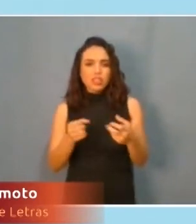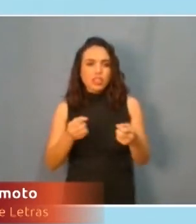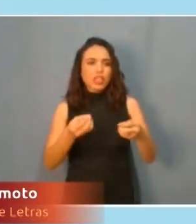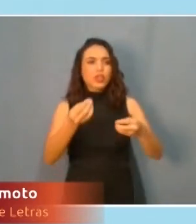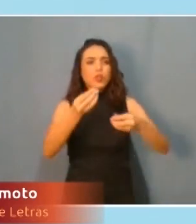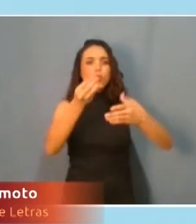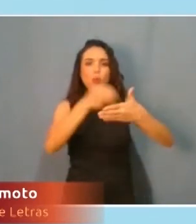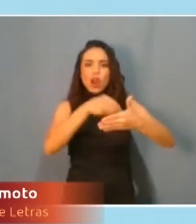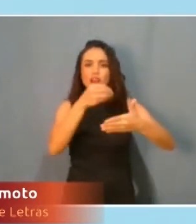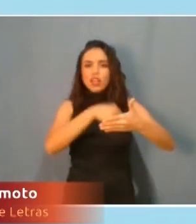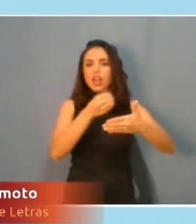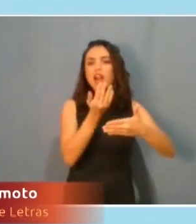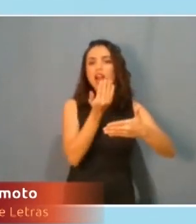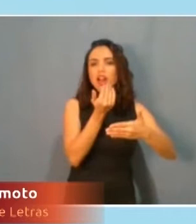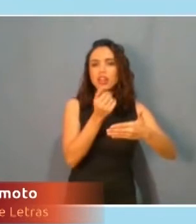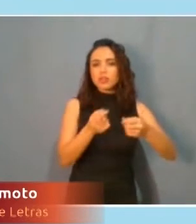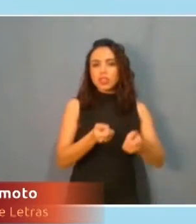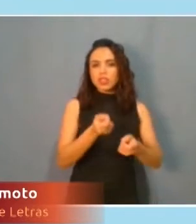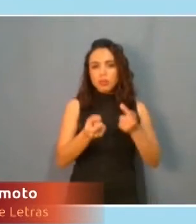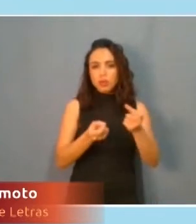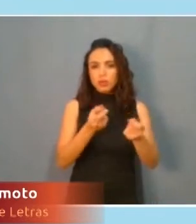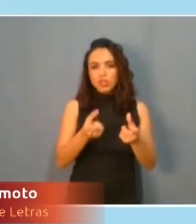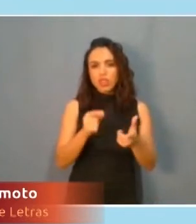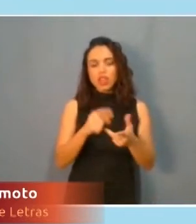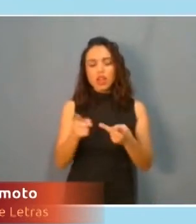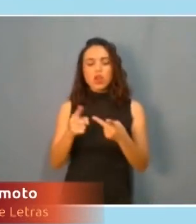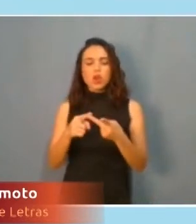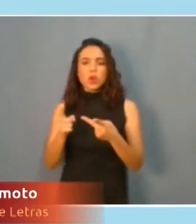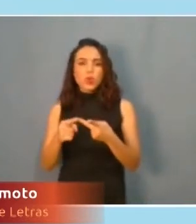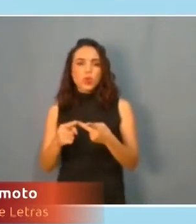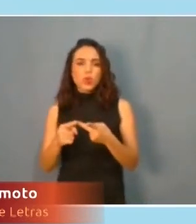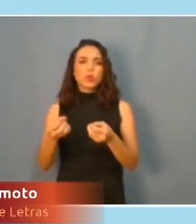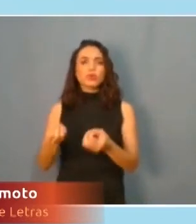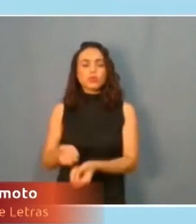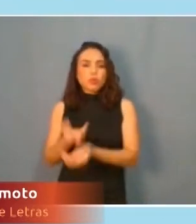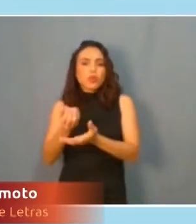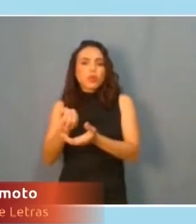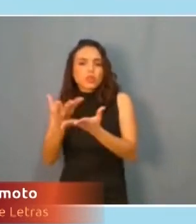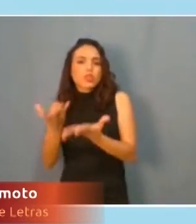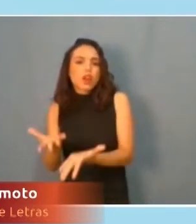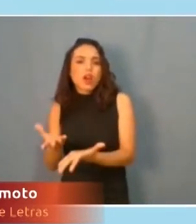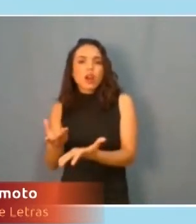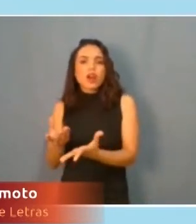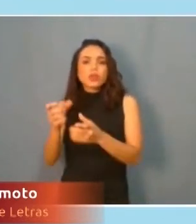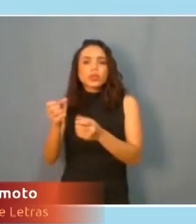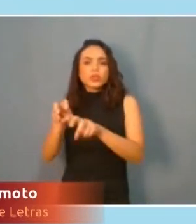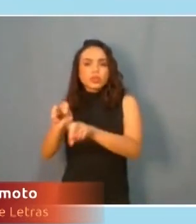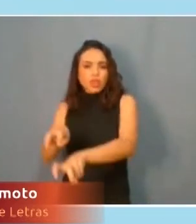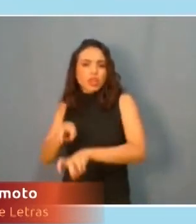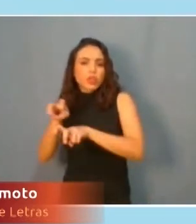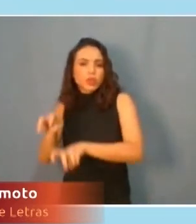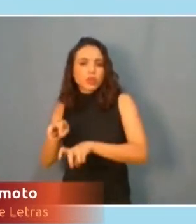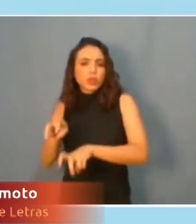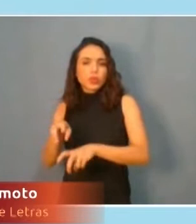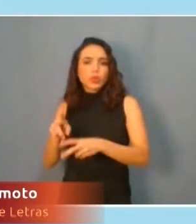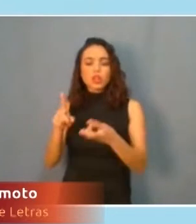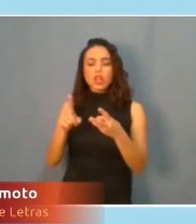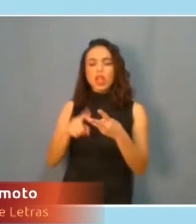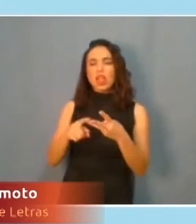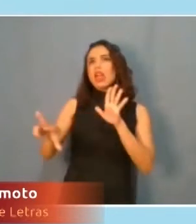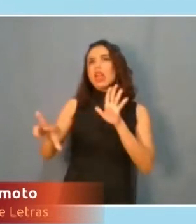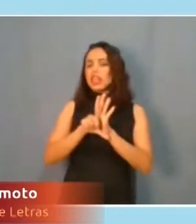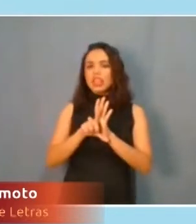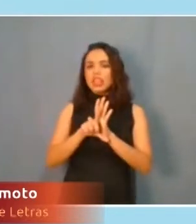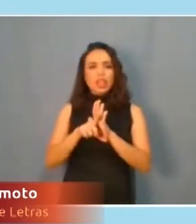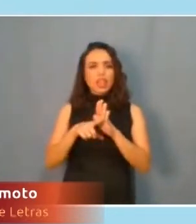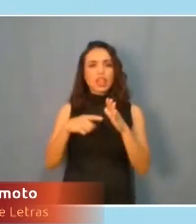isso caiu consideravelmente o orçamento público. Nós temos uma lei orgânica de segurança alimentar e nutricional, né,